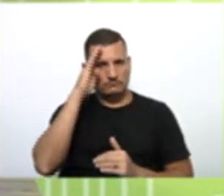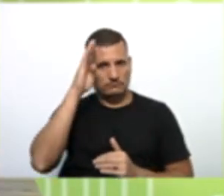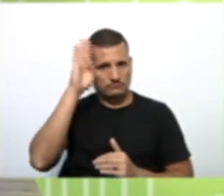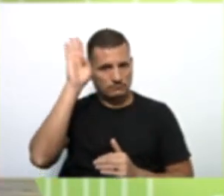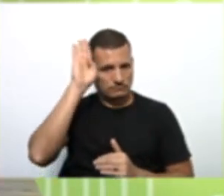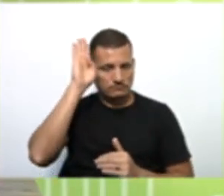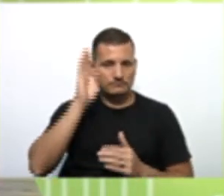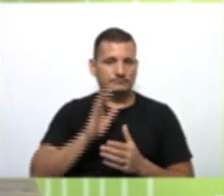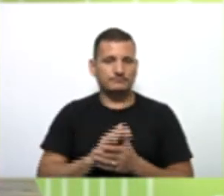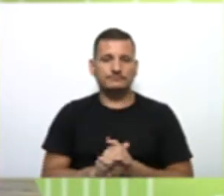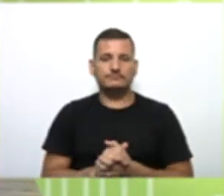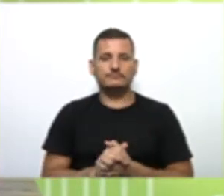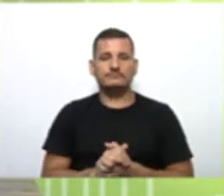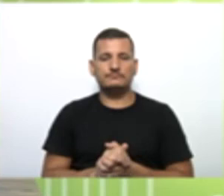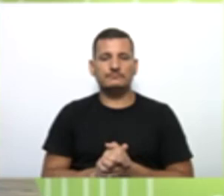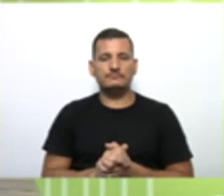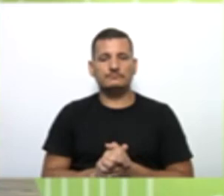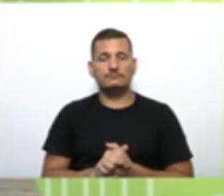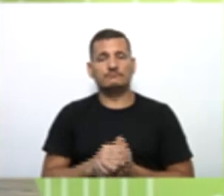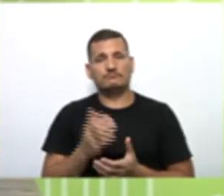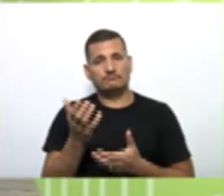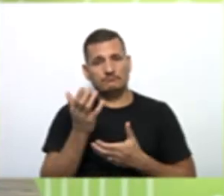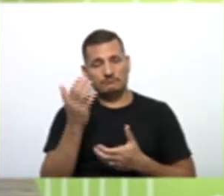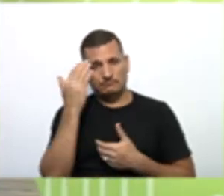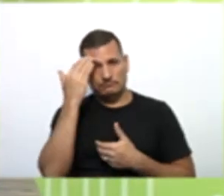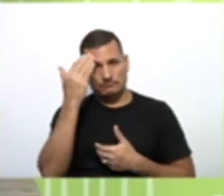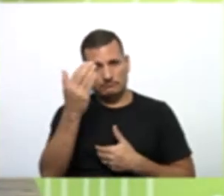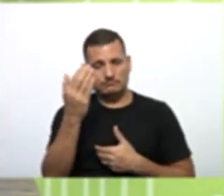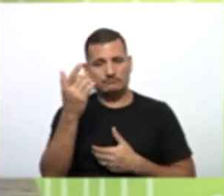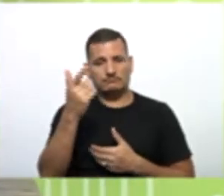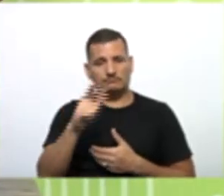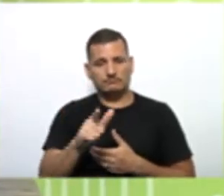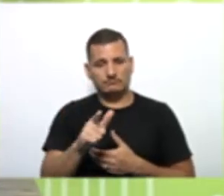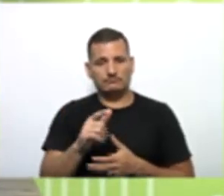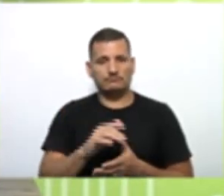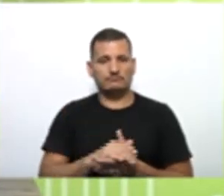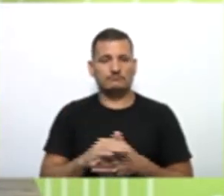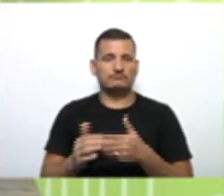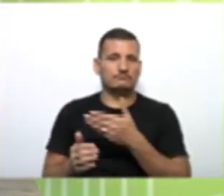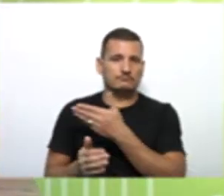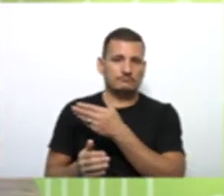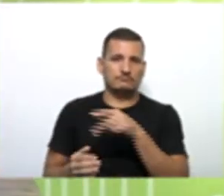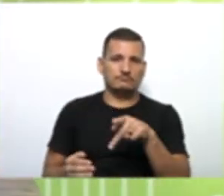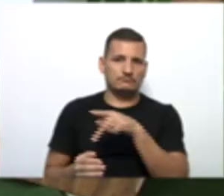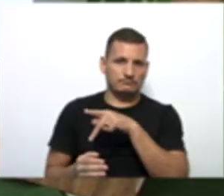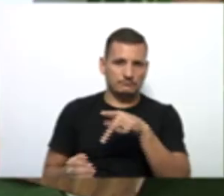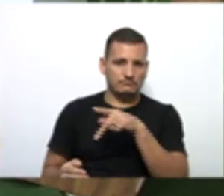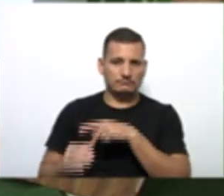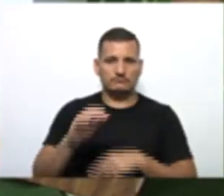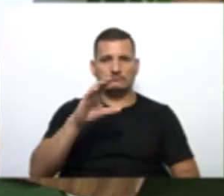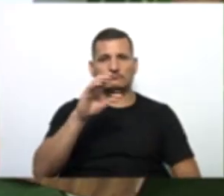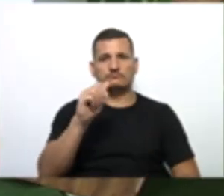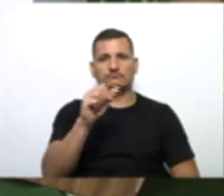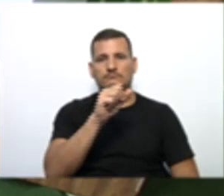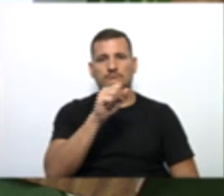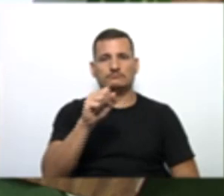acadêmica. Gostaria de agradecer mais uma vez a colaboração e a parceria do professor